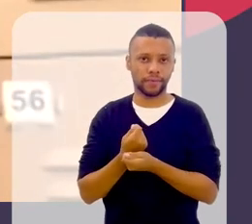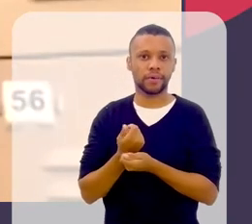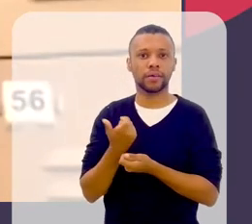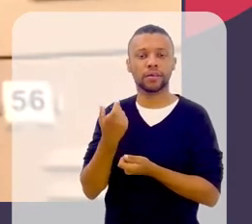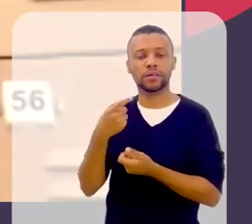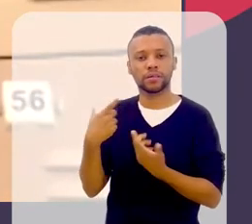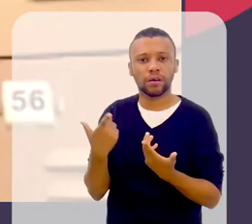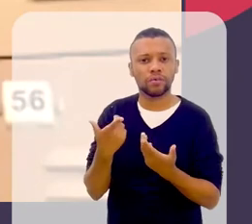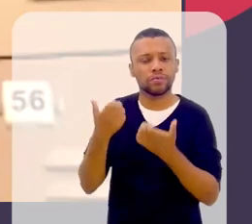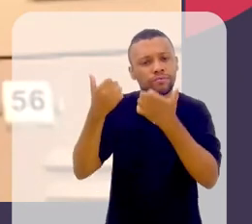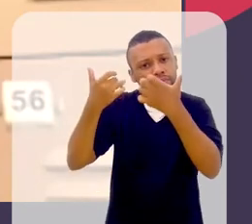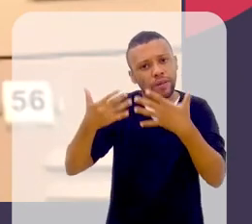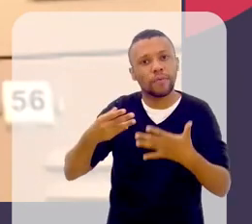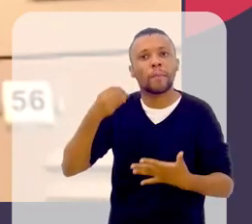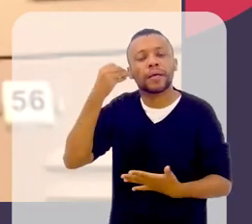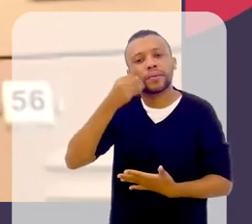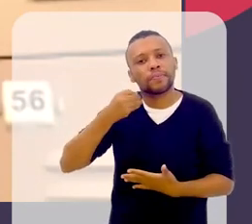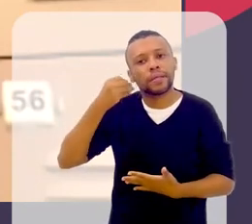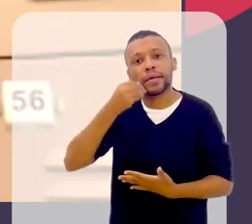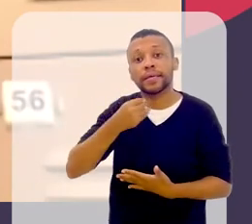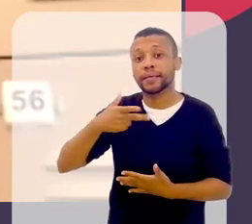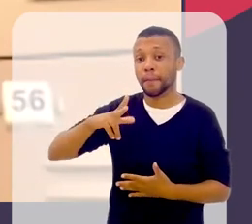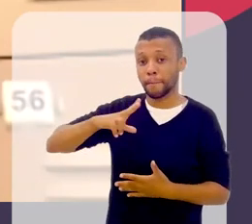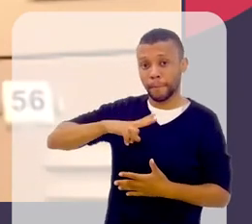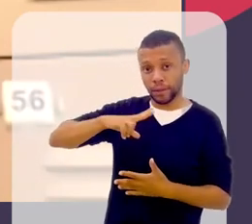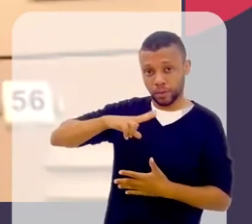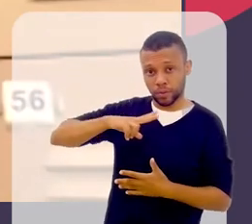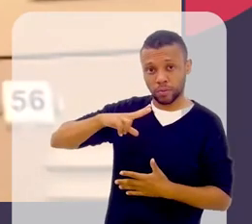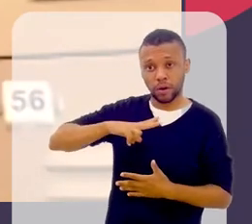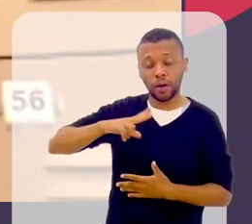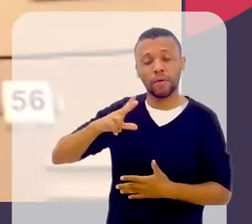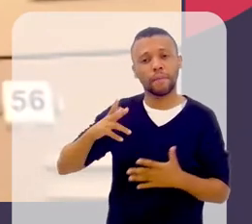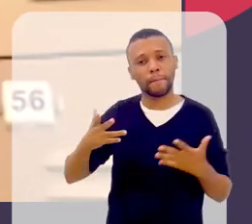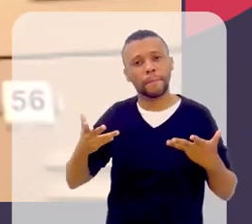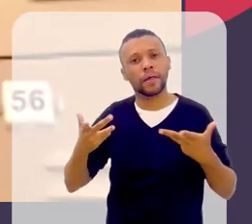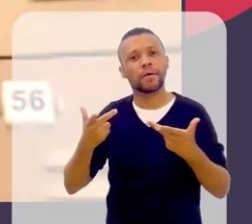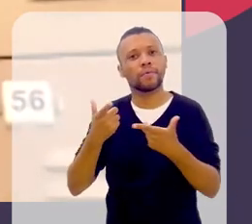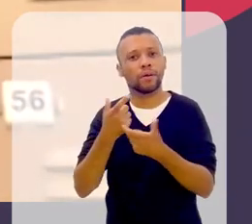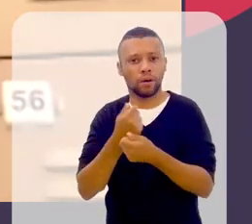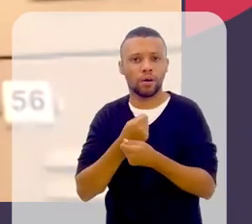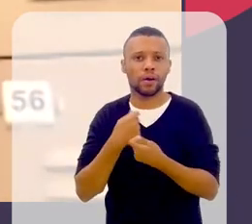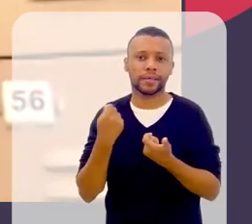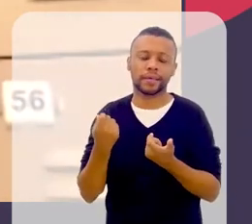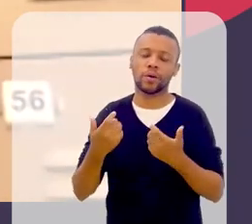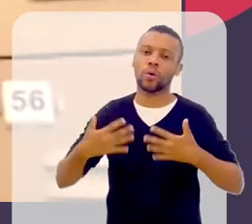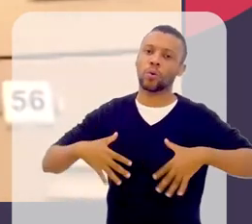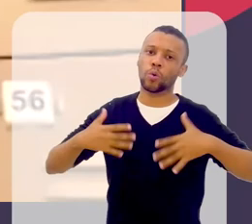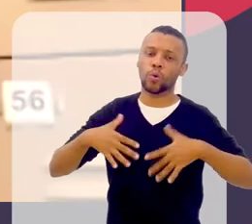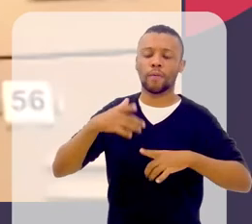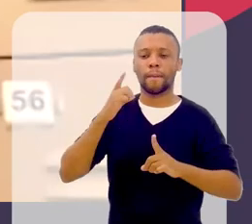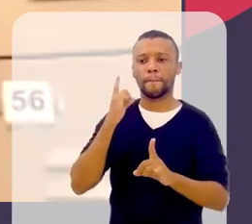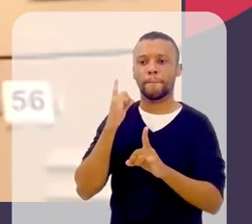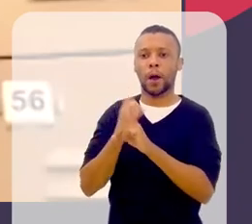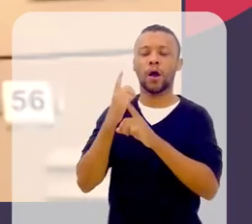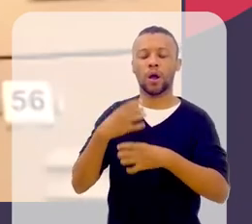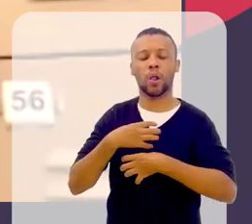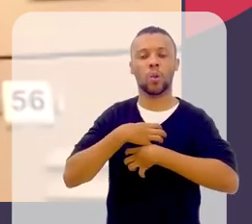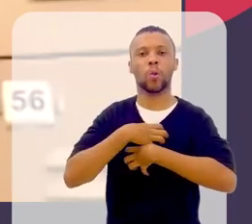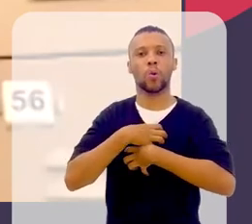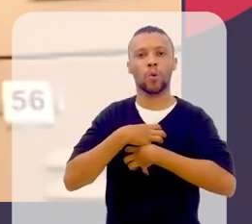incríveis lá, sabe? E aquilo que eu te falei, foi uma experiência pessoal maravilhosa. Foi assim,